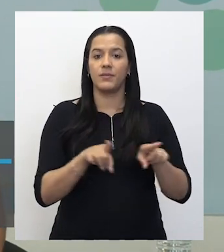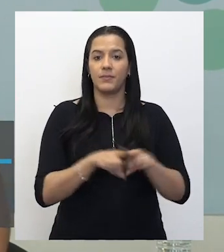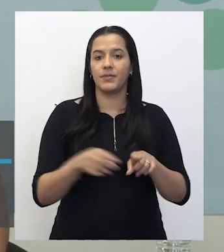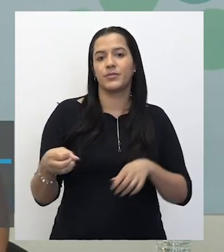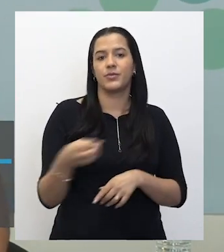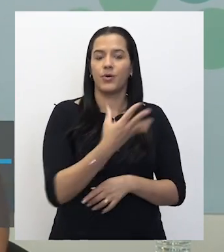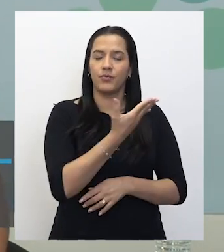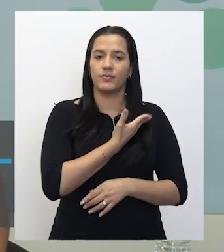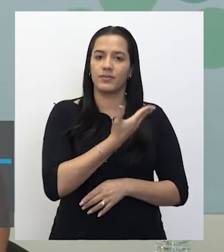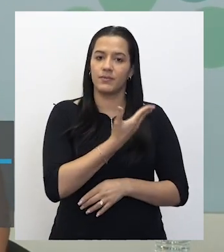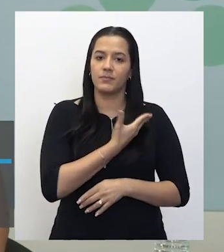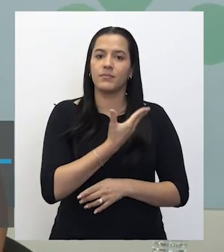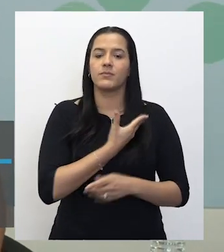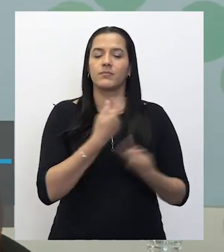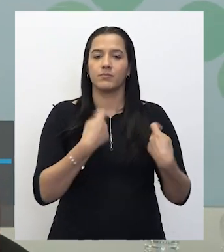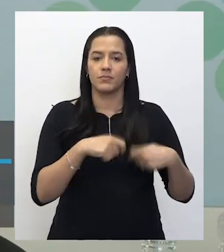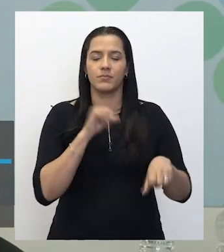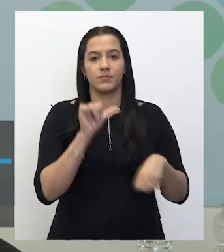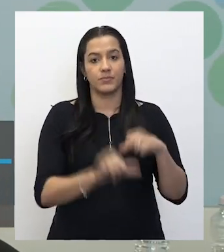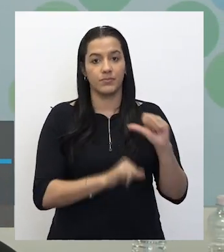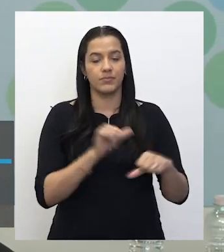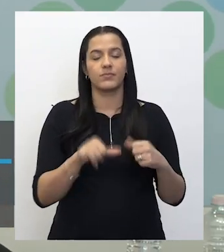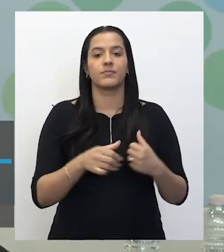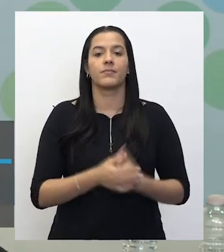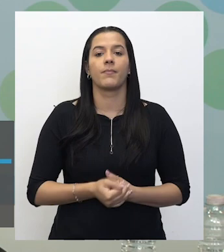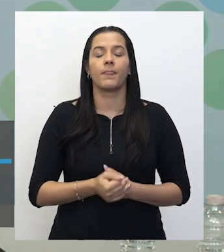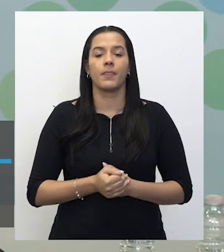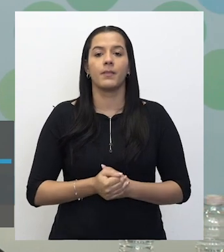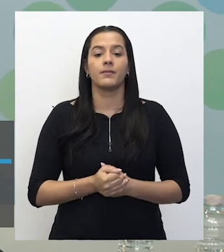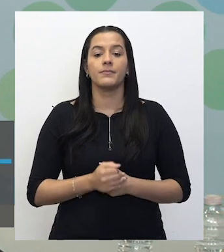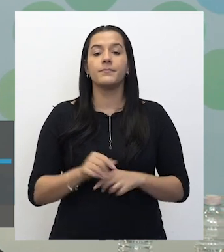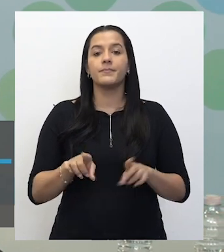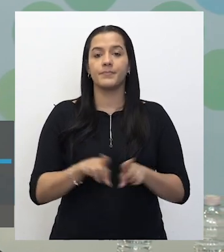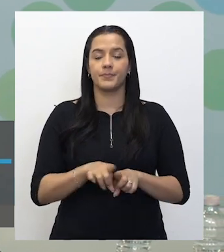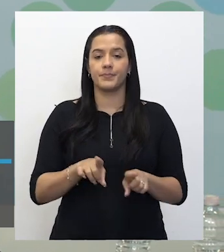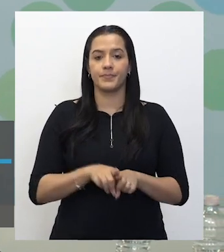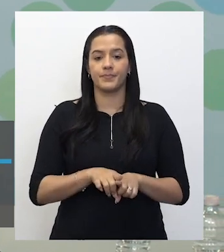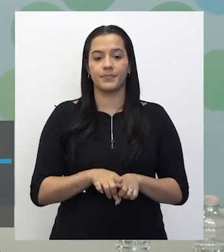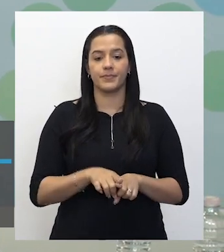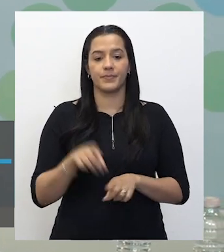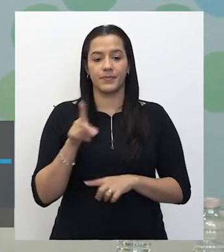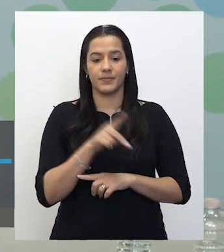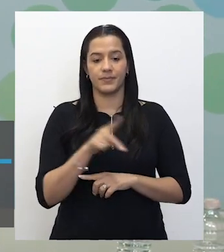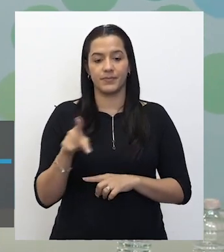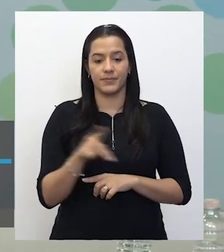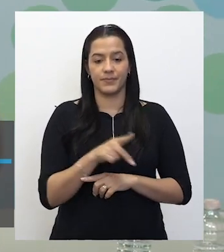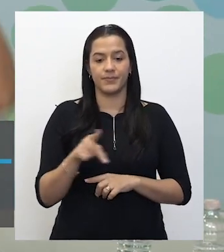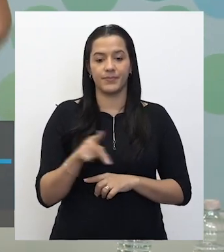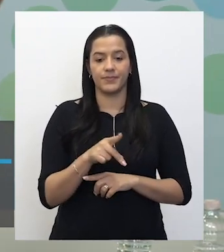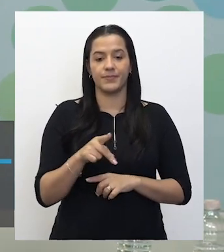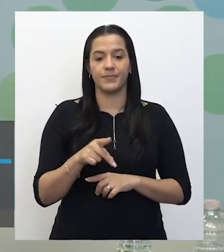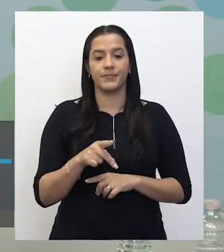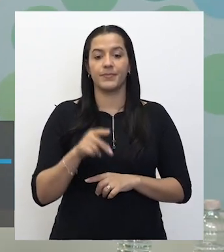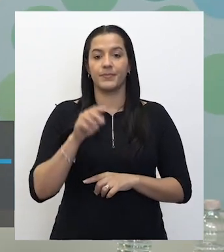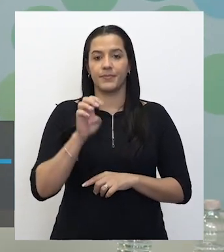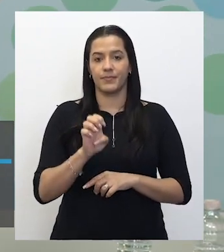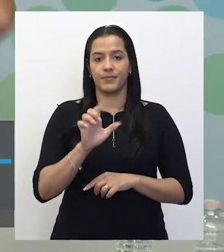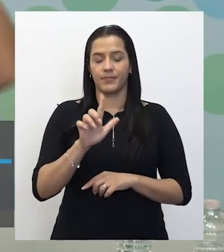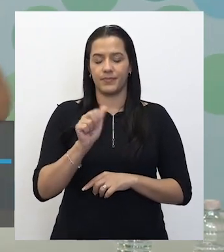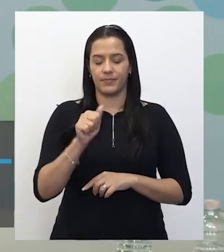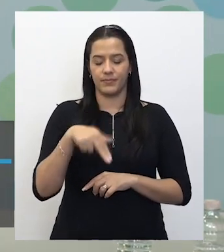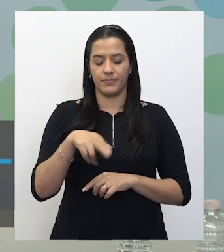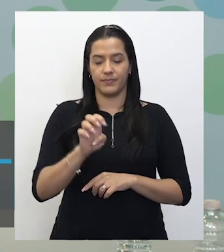as amizades, né? E aqui a professora... Vou achar aqui bem direitinho. A professora